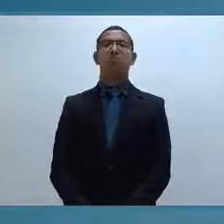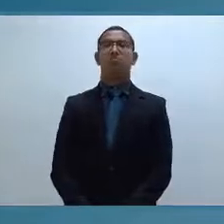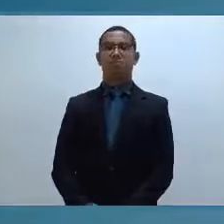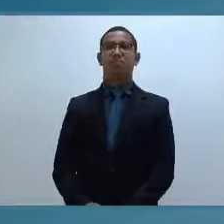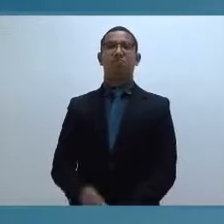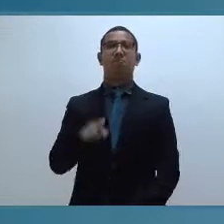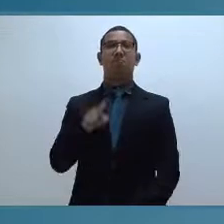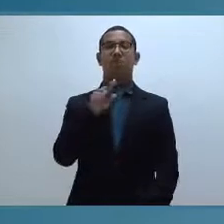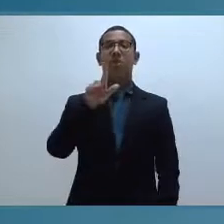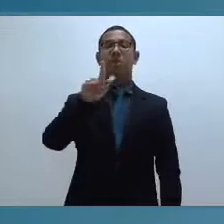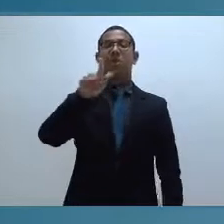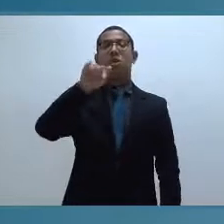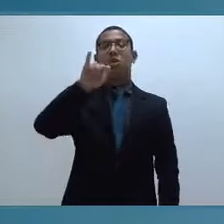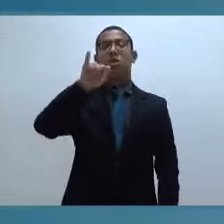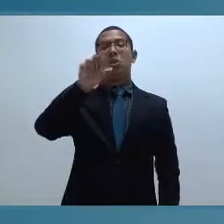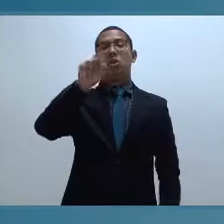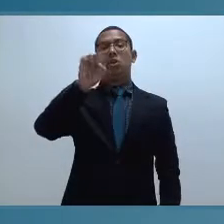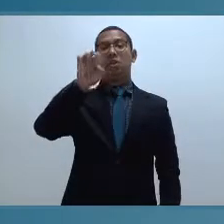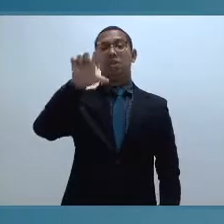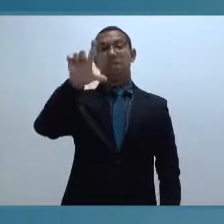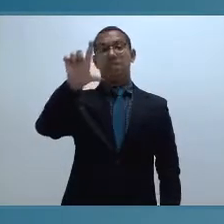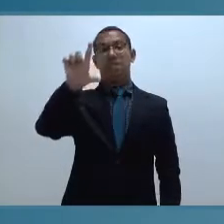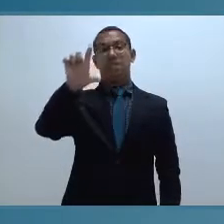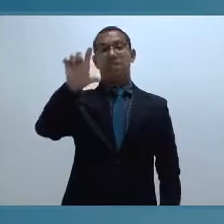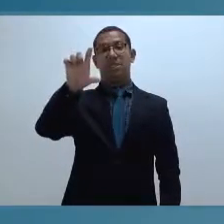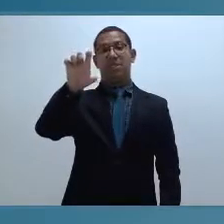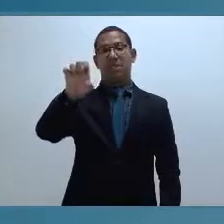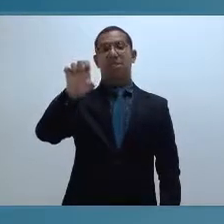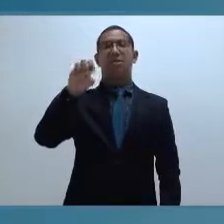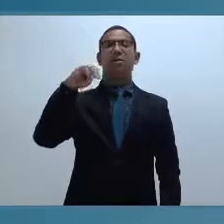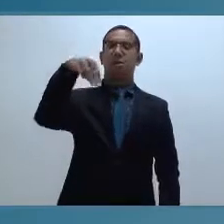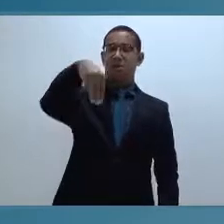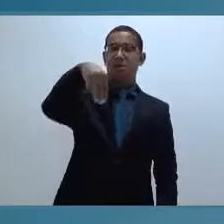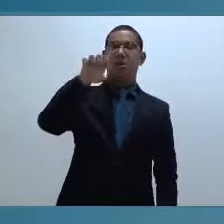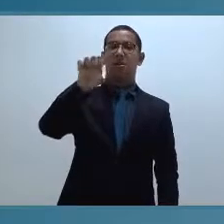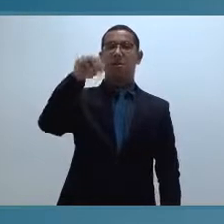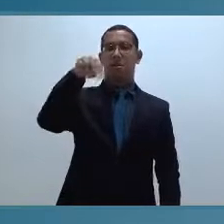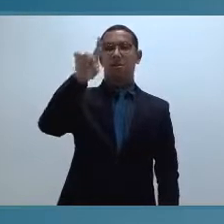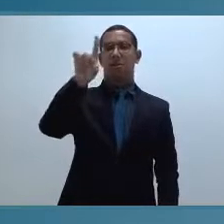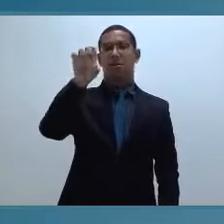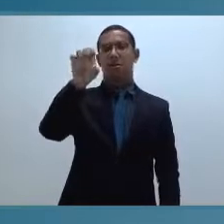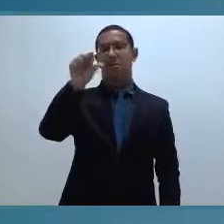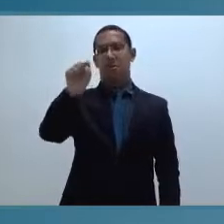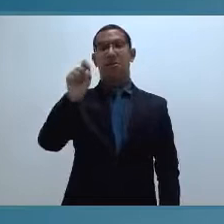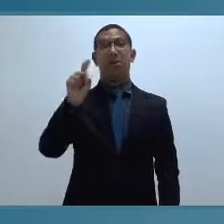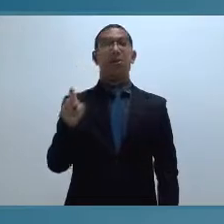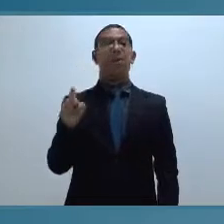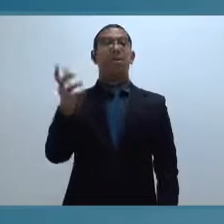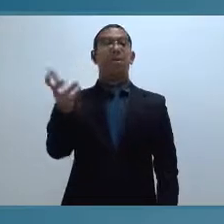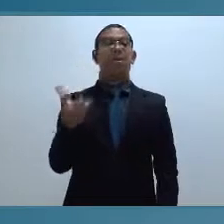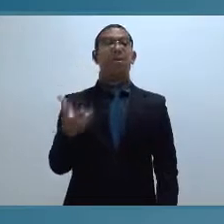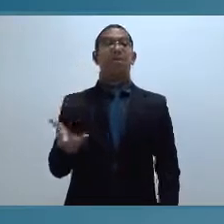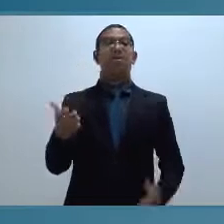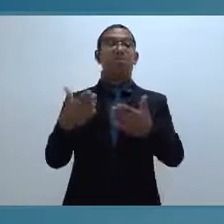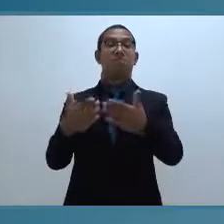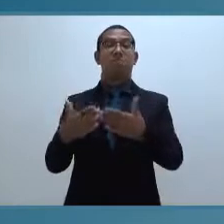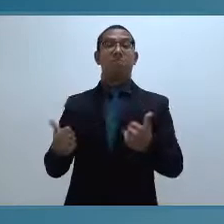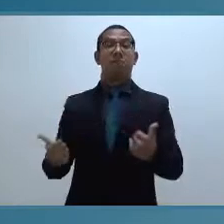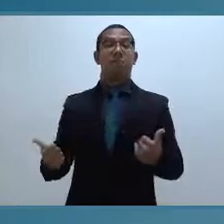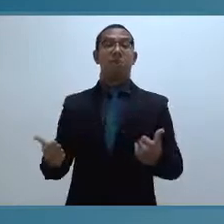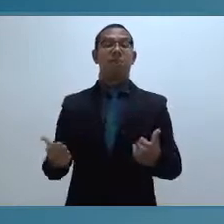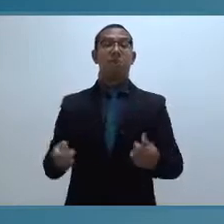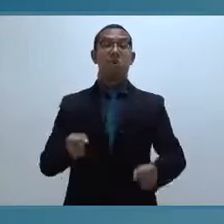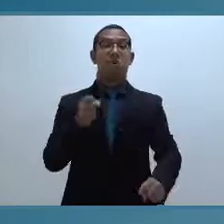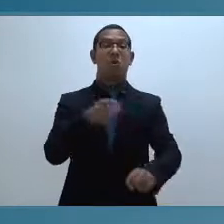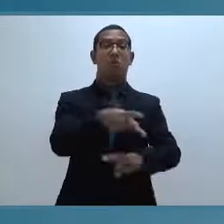Mendes Camargo Leite, juíza de direito auxiliar da terceira infância, solicita autorização para cursar mestrado